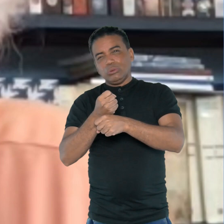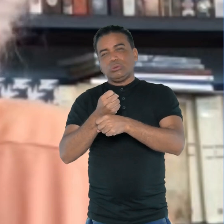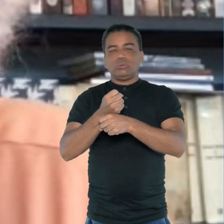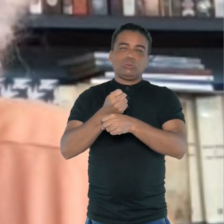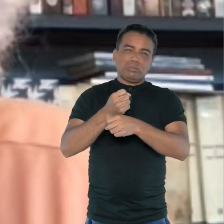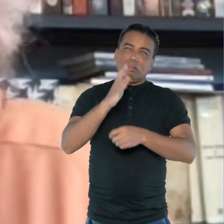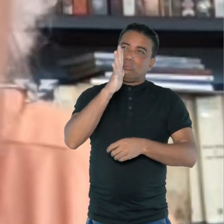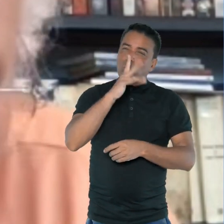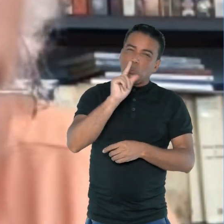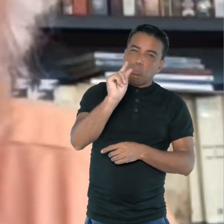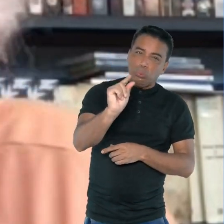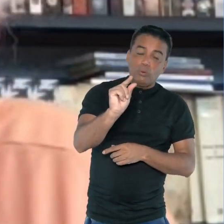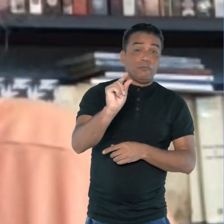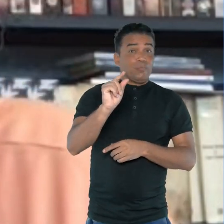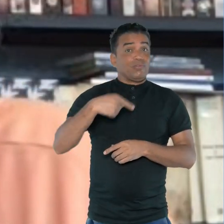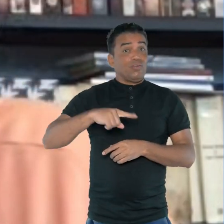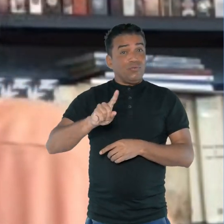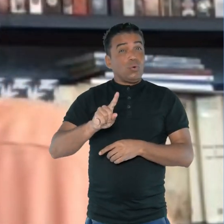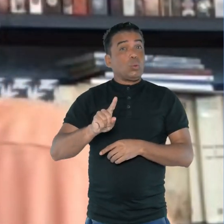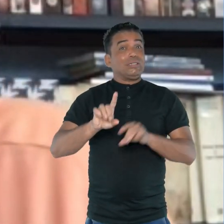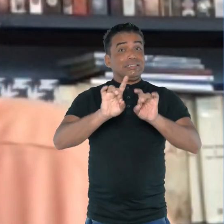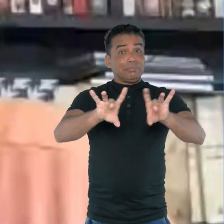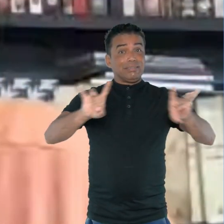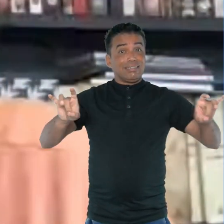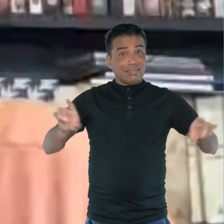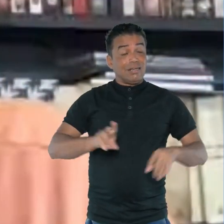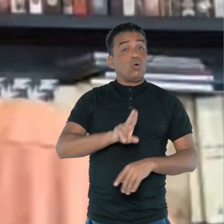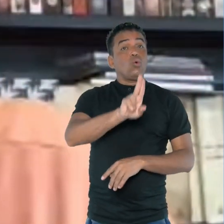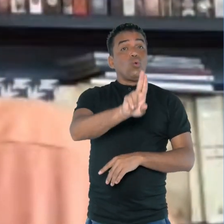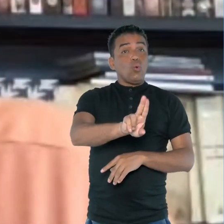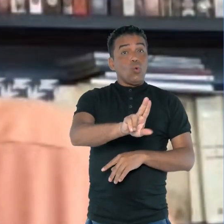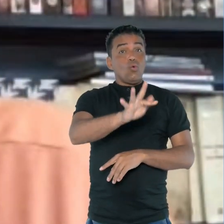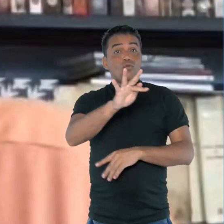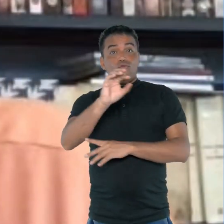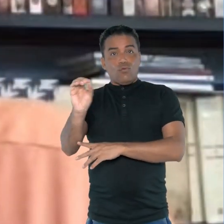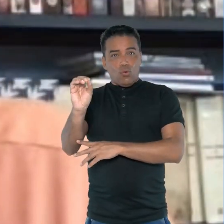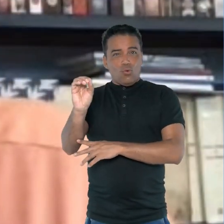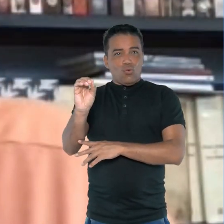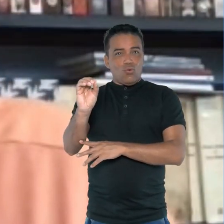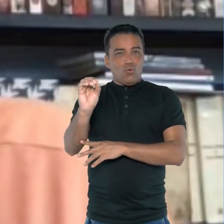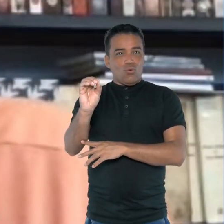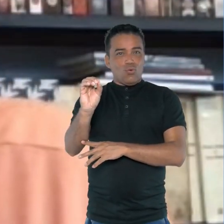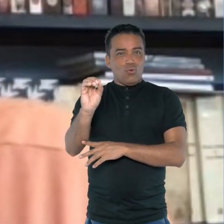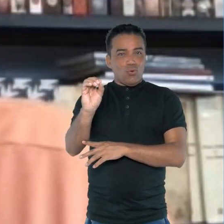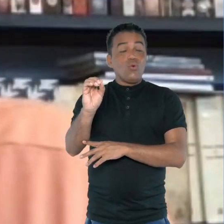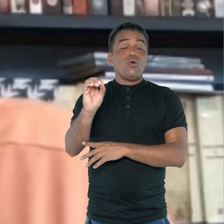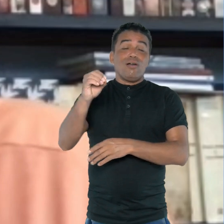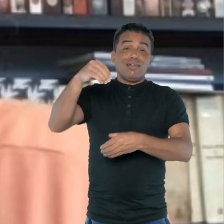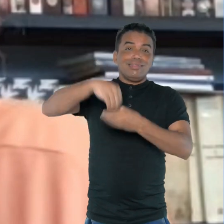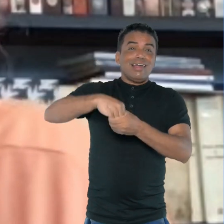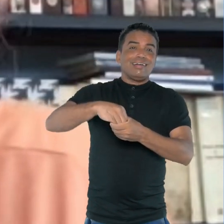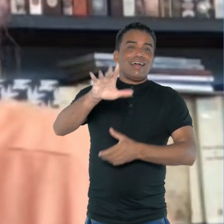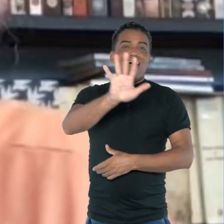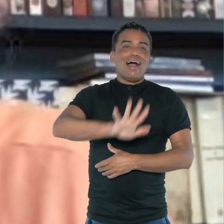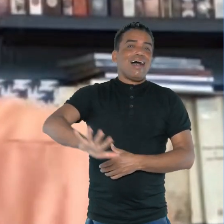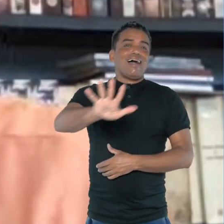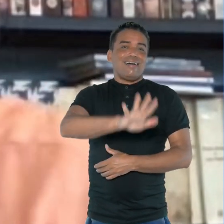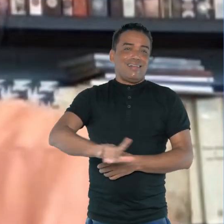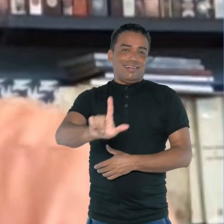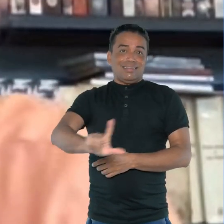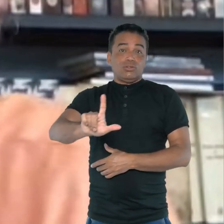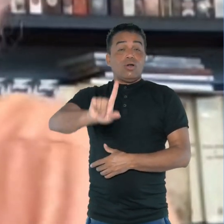outra, fui fazer especialização na UFO, em literatura, e depois fui